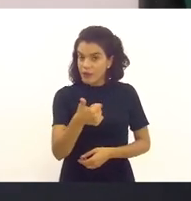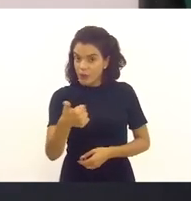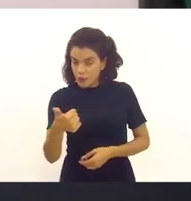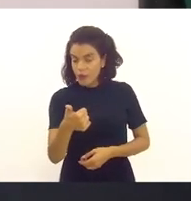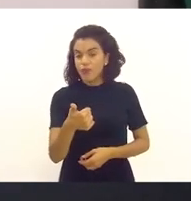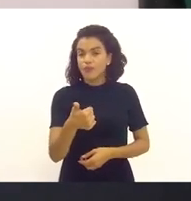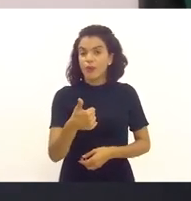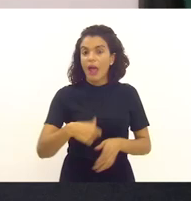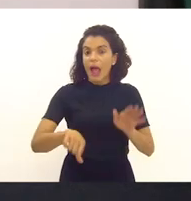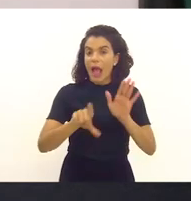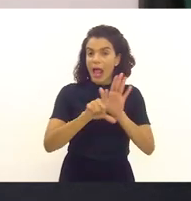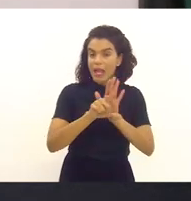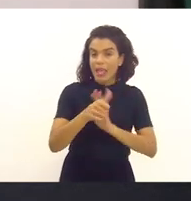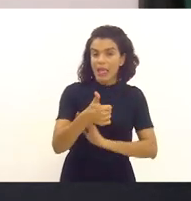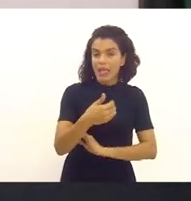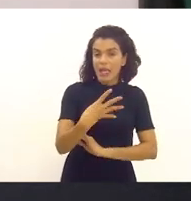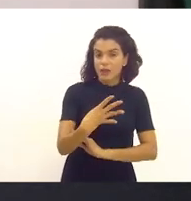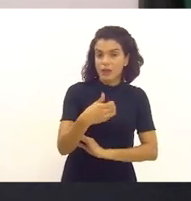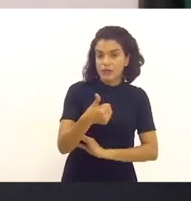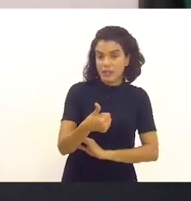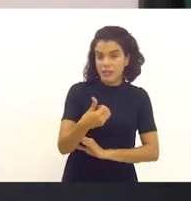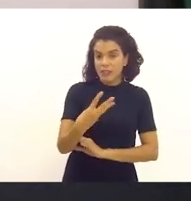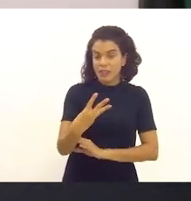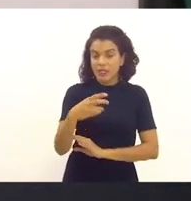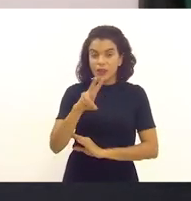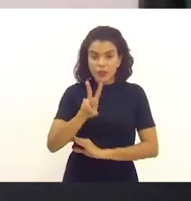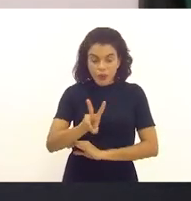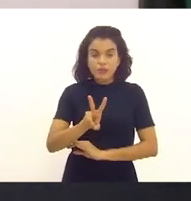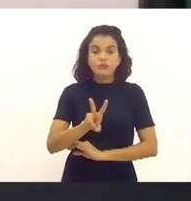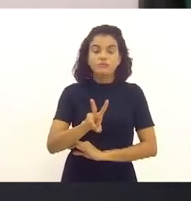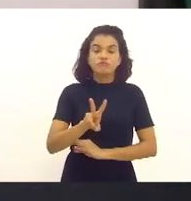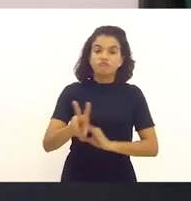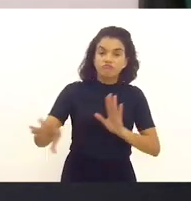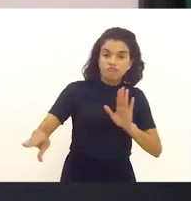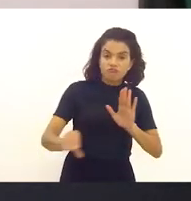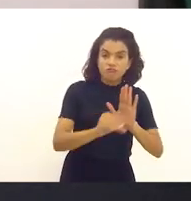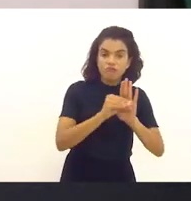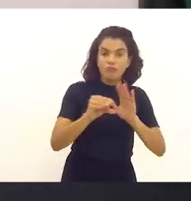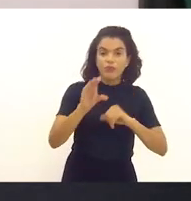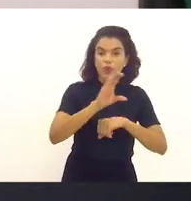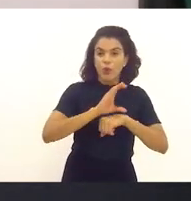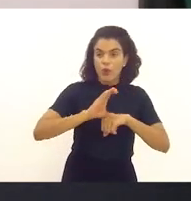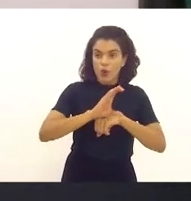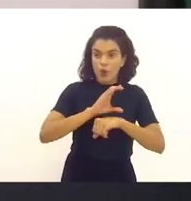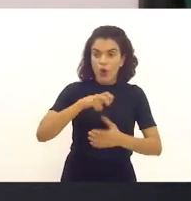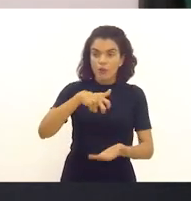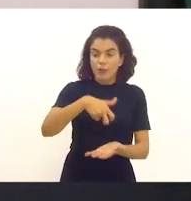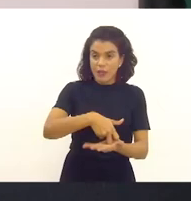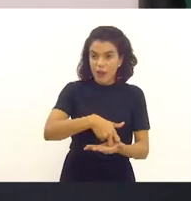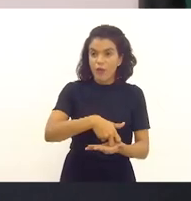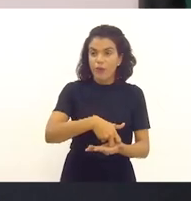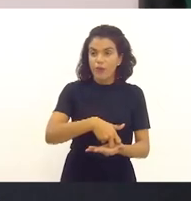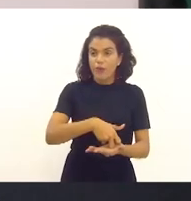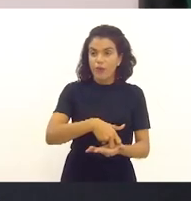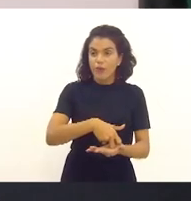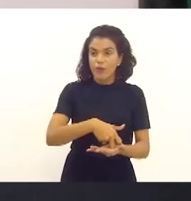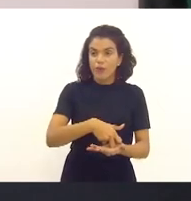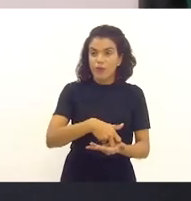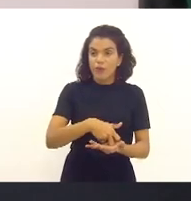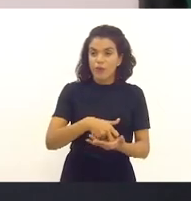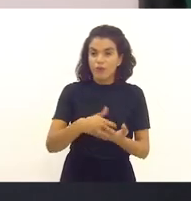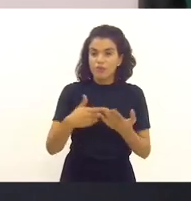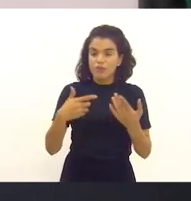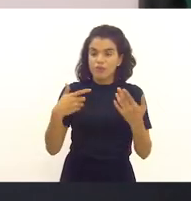a lei 1432 inseriu no código penal 147 denominado